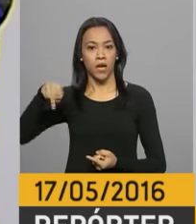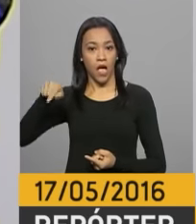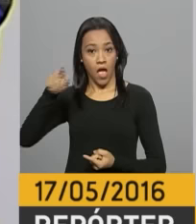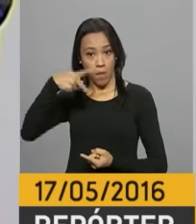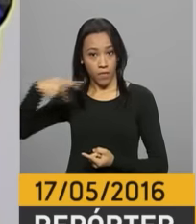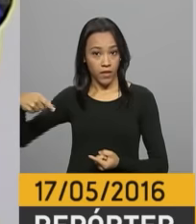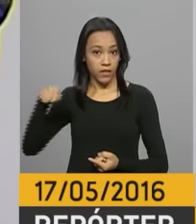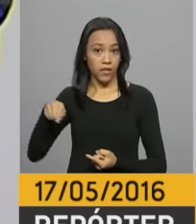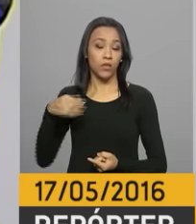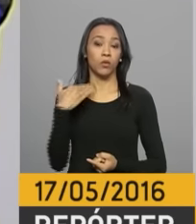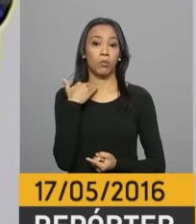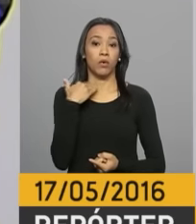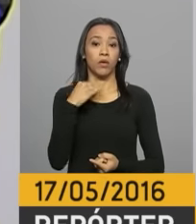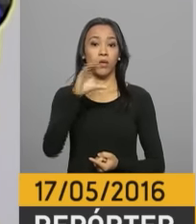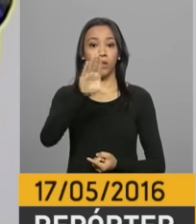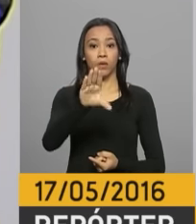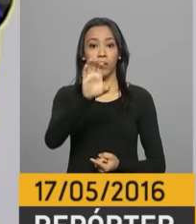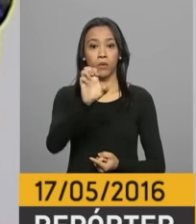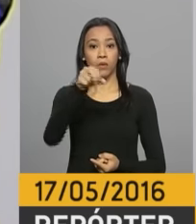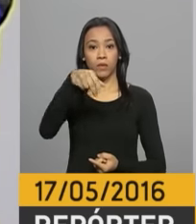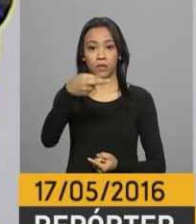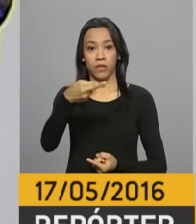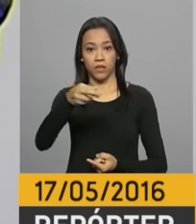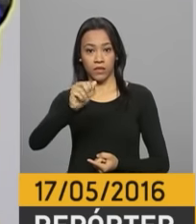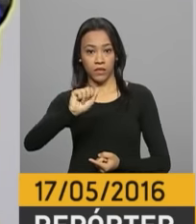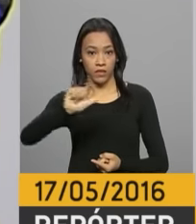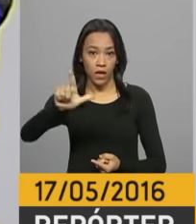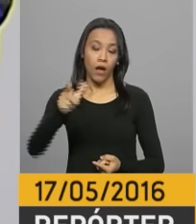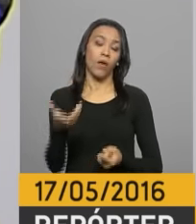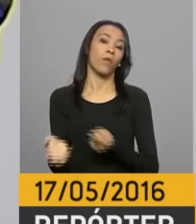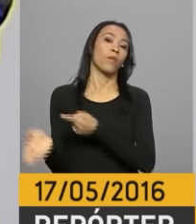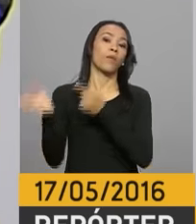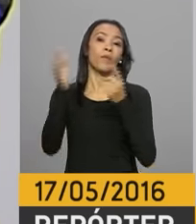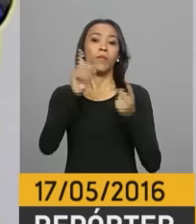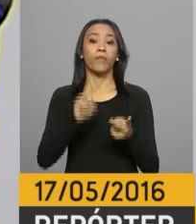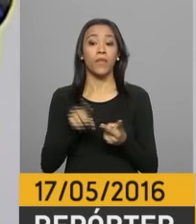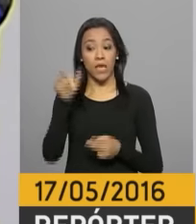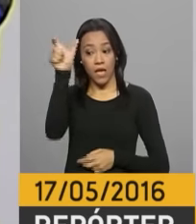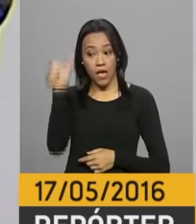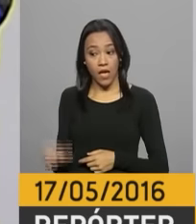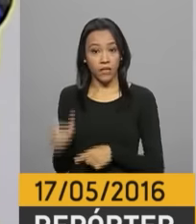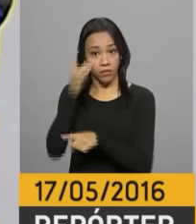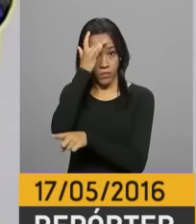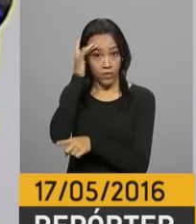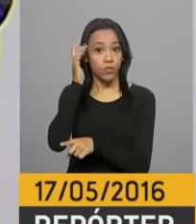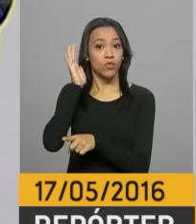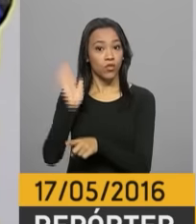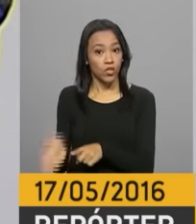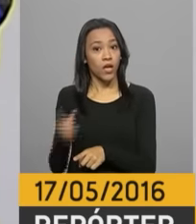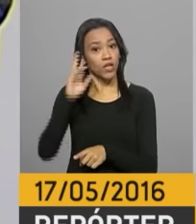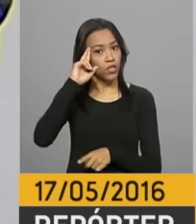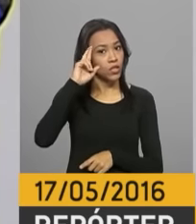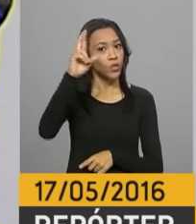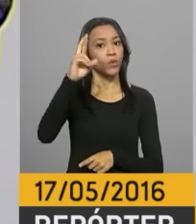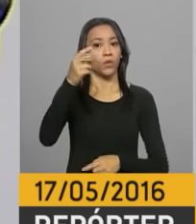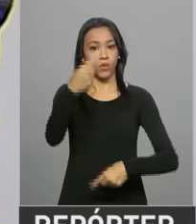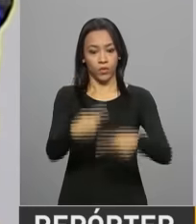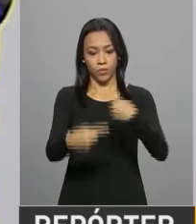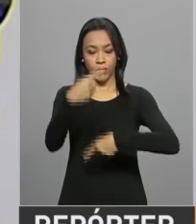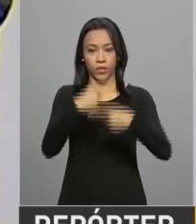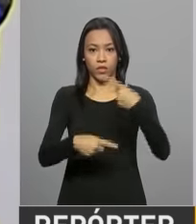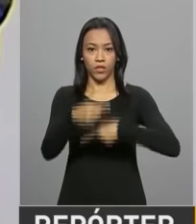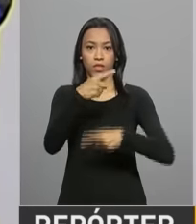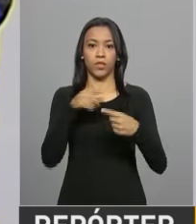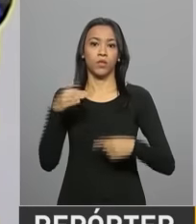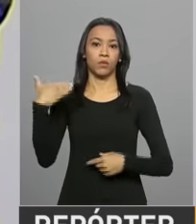Central. O Ilan, como sabemos, foi já diretor de política econômica do Banco